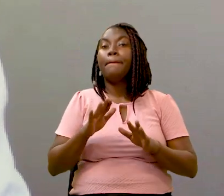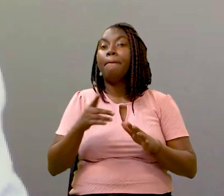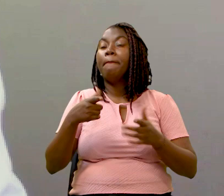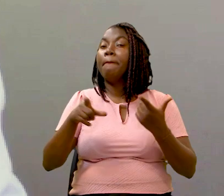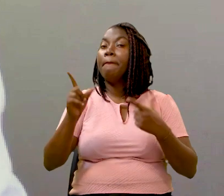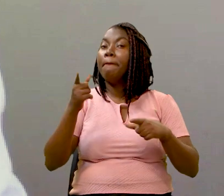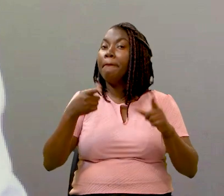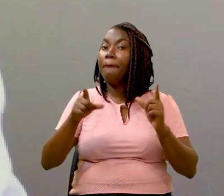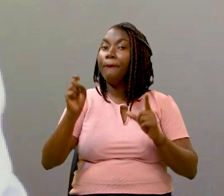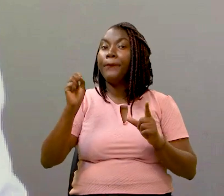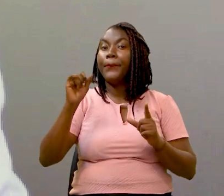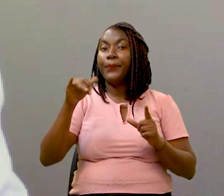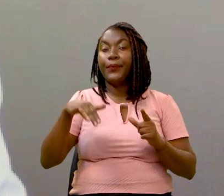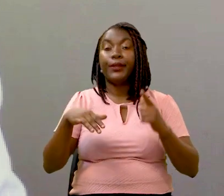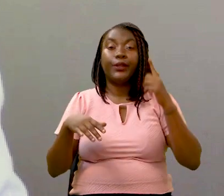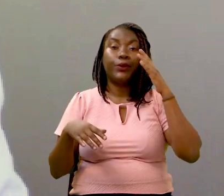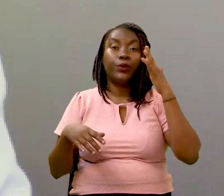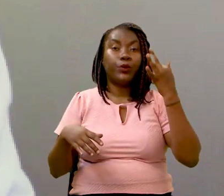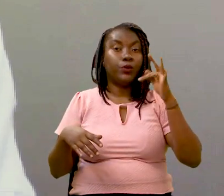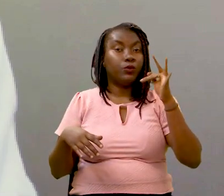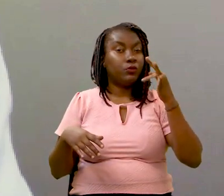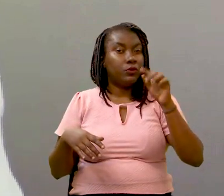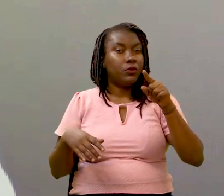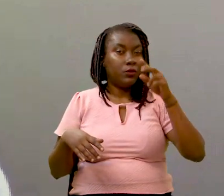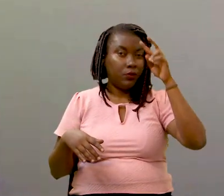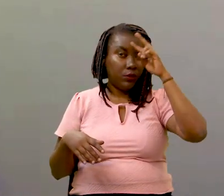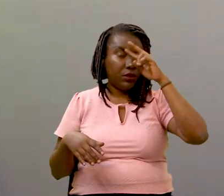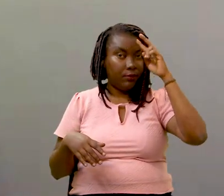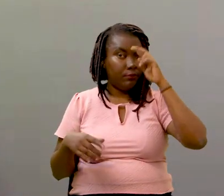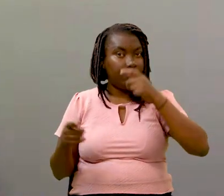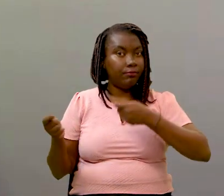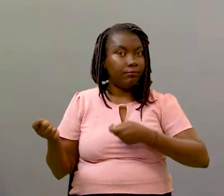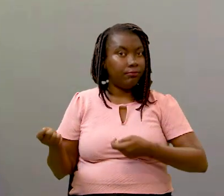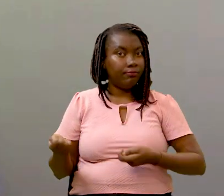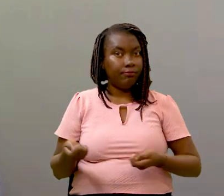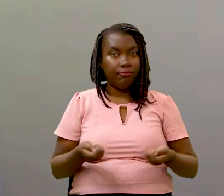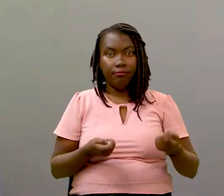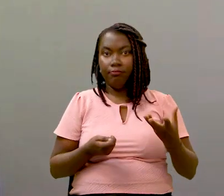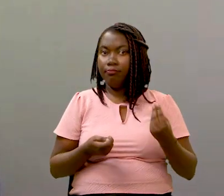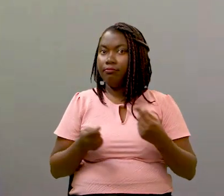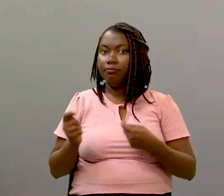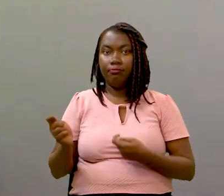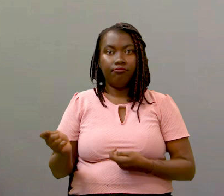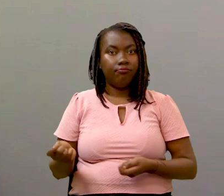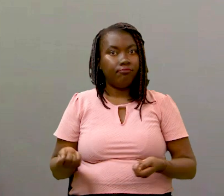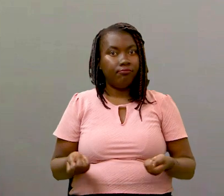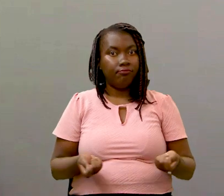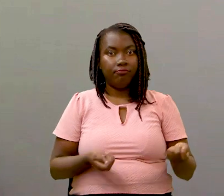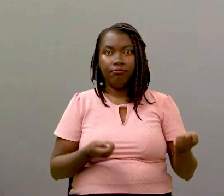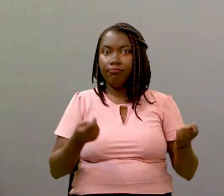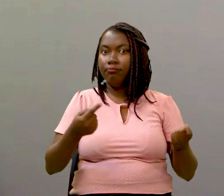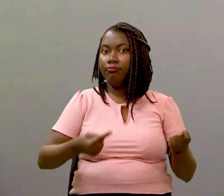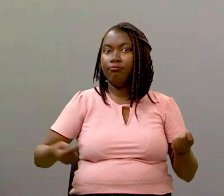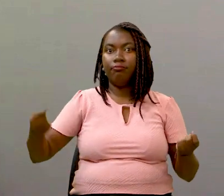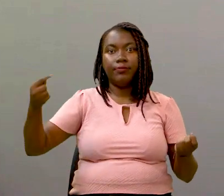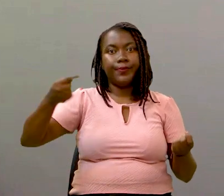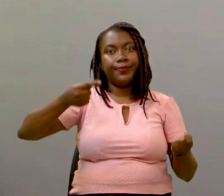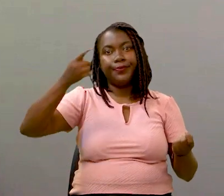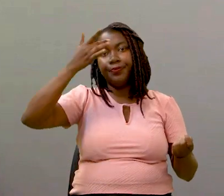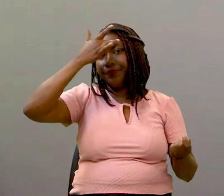Mas existem outros que sim. E dor de cabeça, como você lembrou, é muito frequente. É muito frequente, é